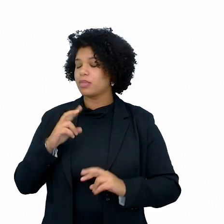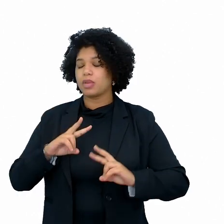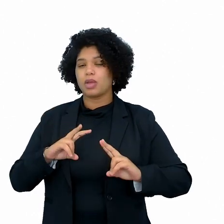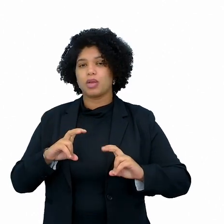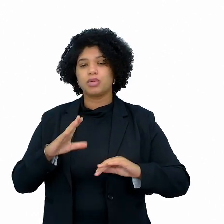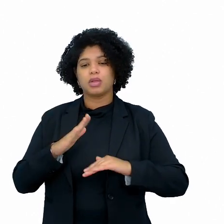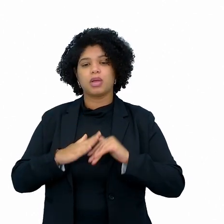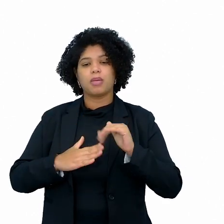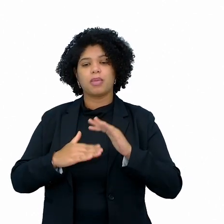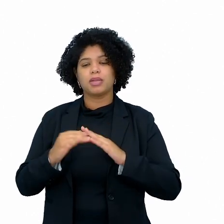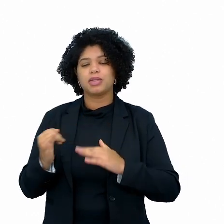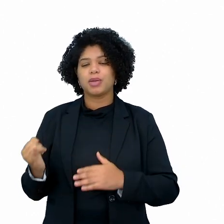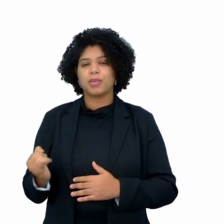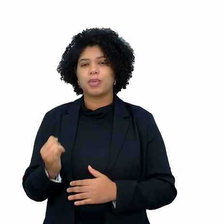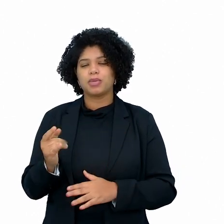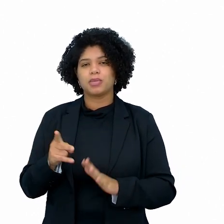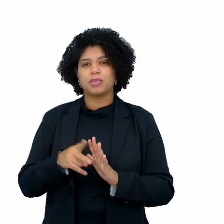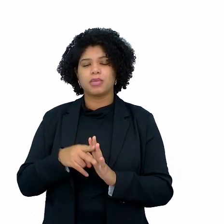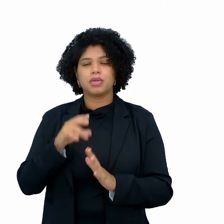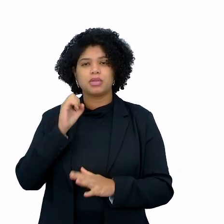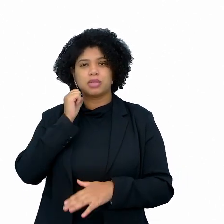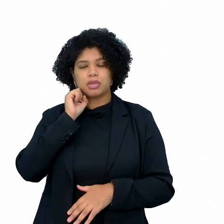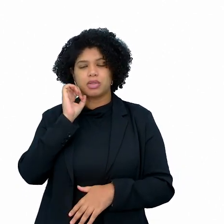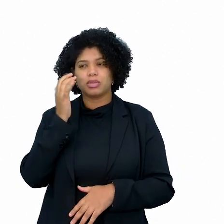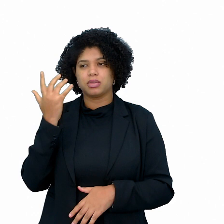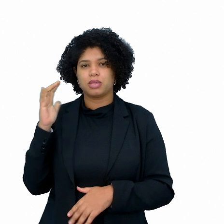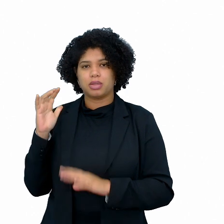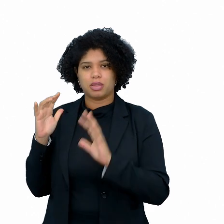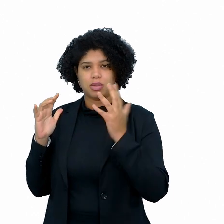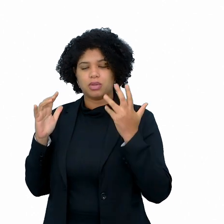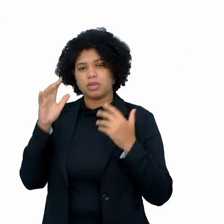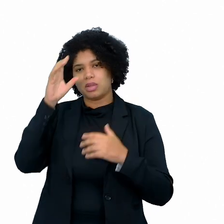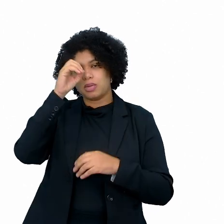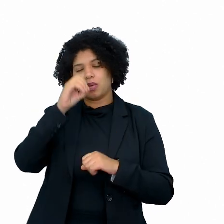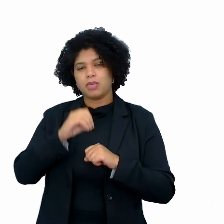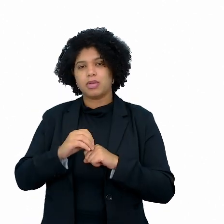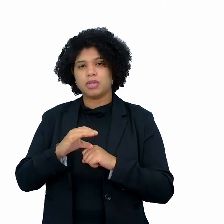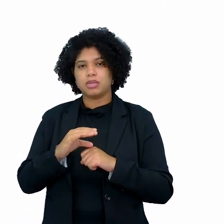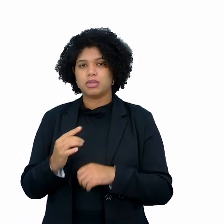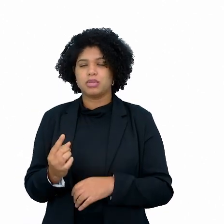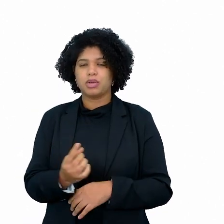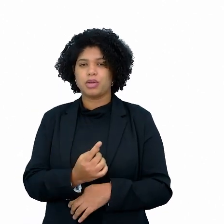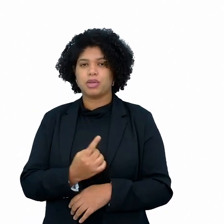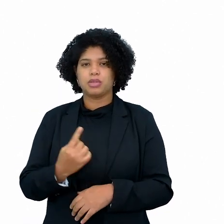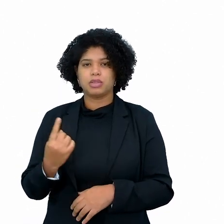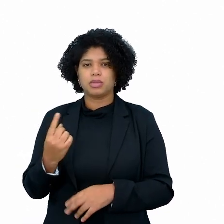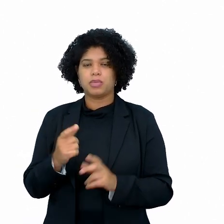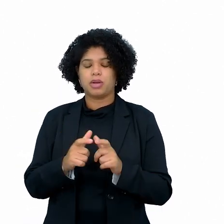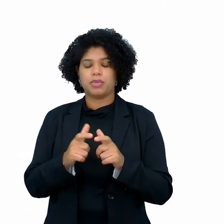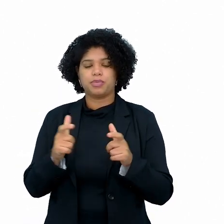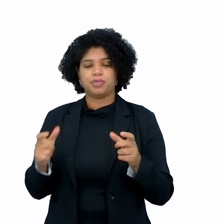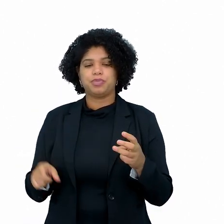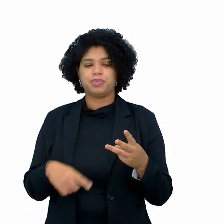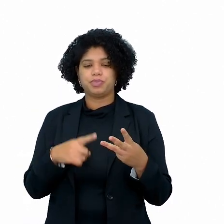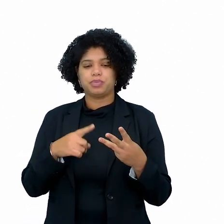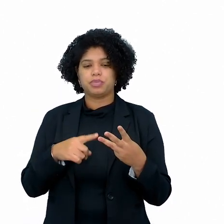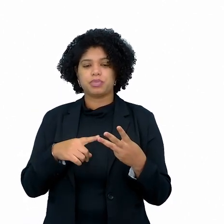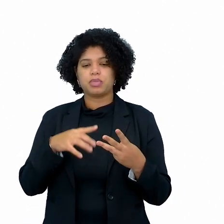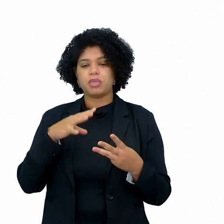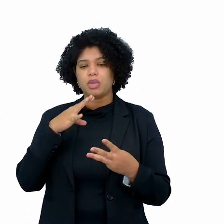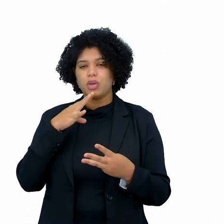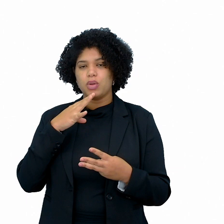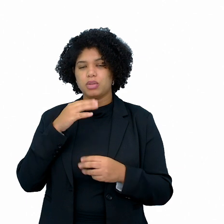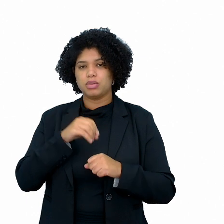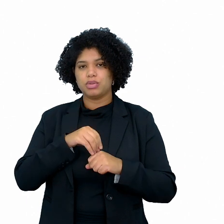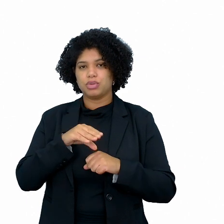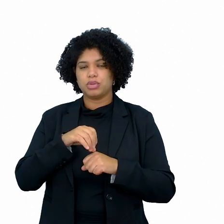base nas possibilidades de aprendizagem em espiral. O terceiro, conhecemos as sugestões de atividades para desdobramentos